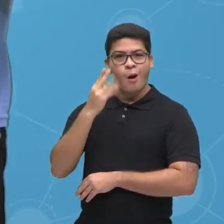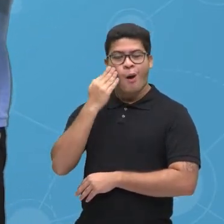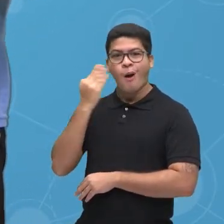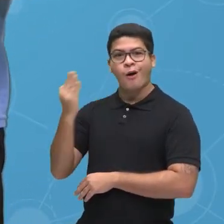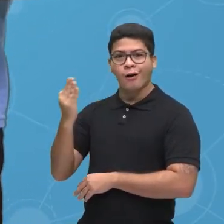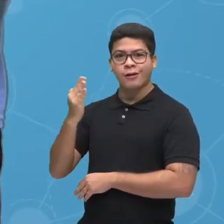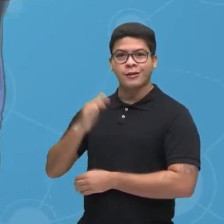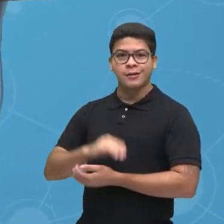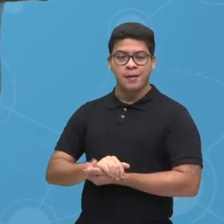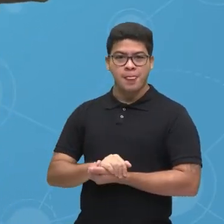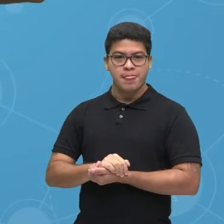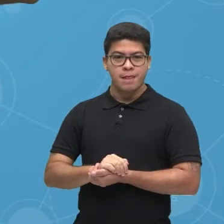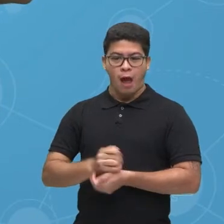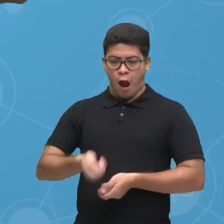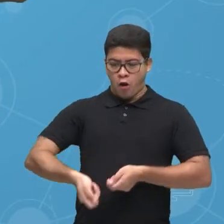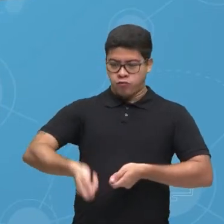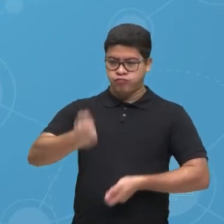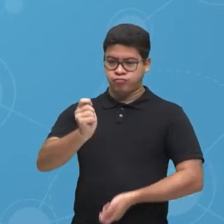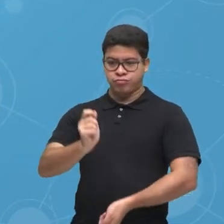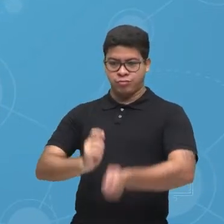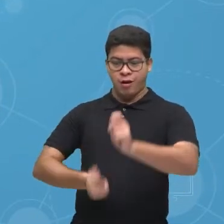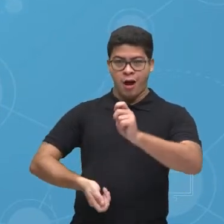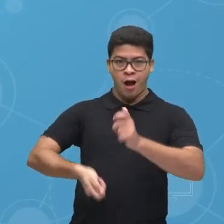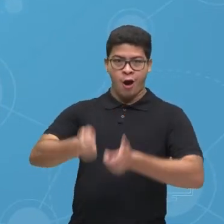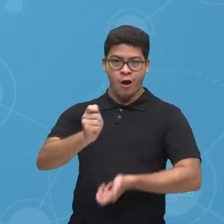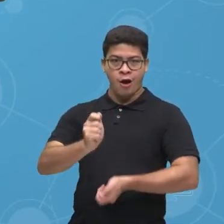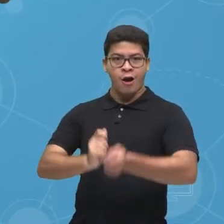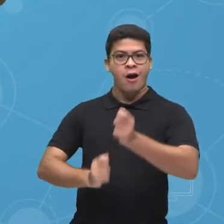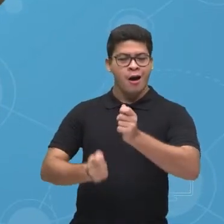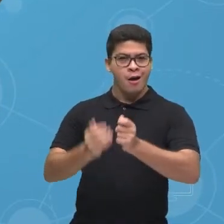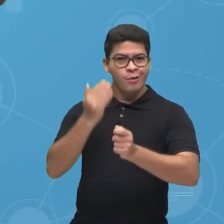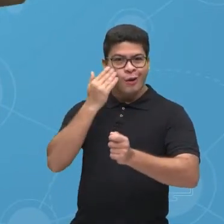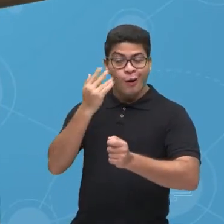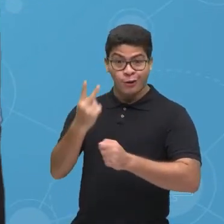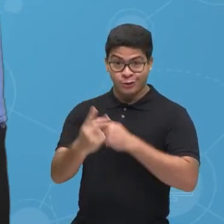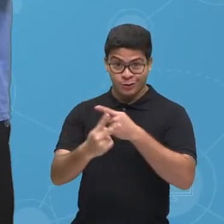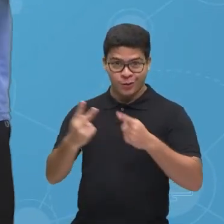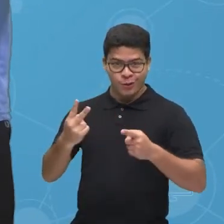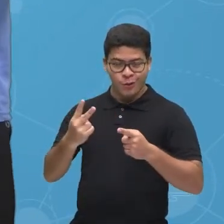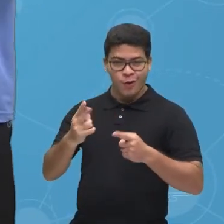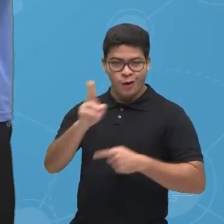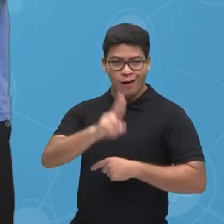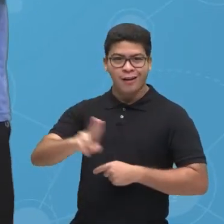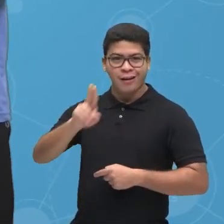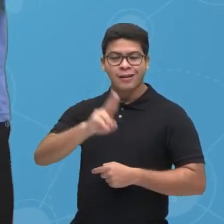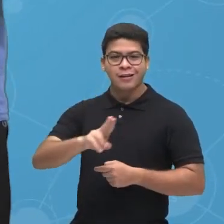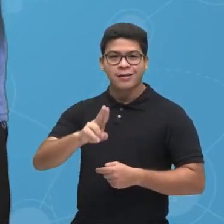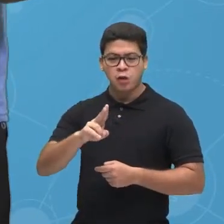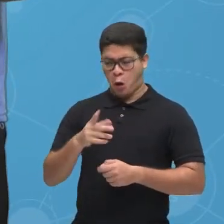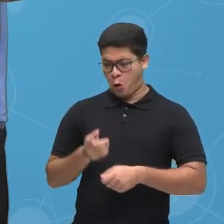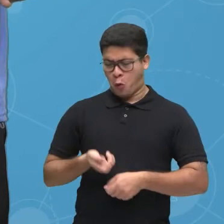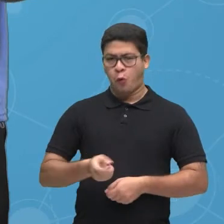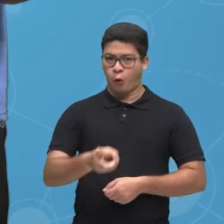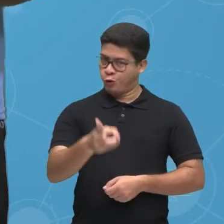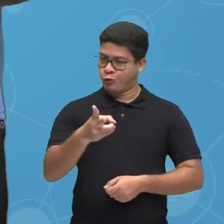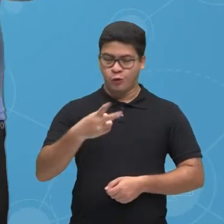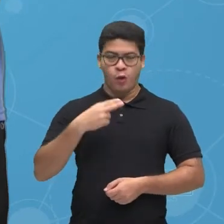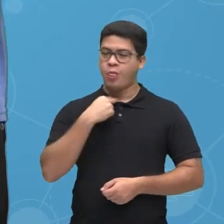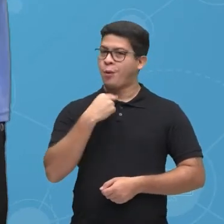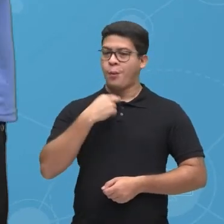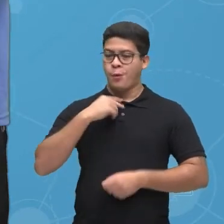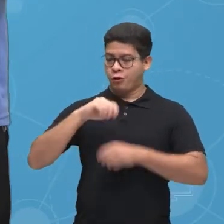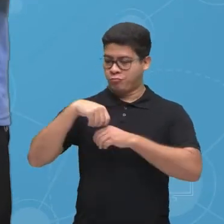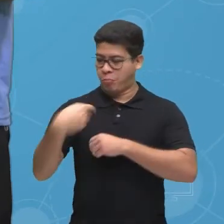Ao mesmo tempo, ela lança uma das massas, que são duas, e continua a coreografia, não pode deixar cair.